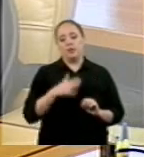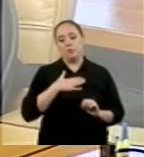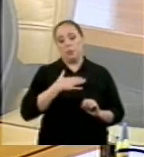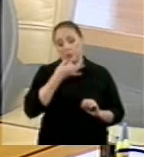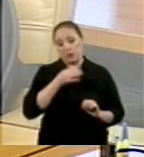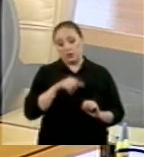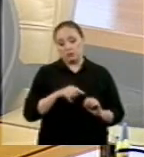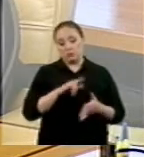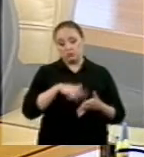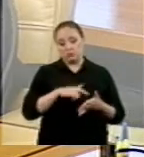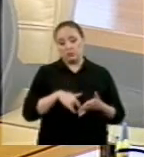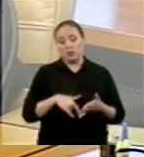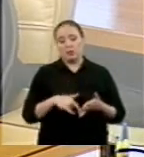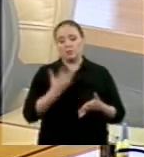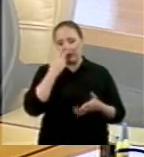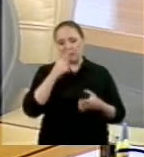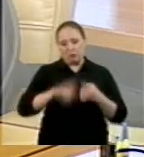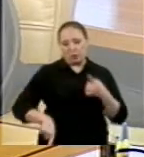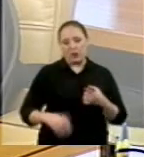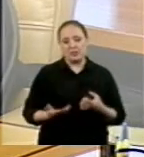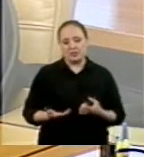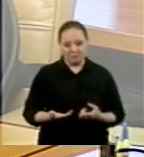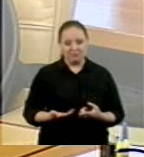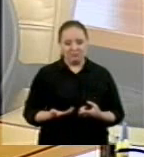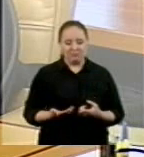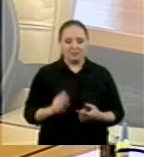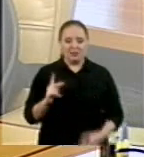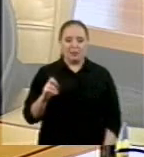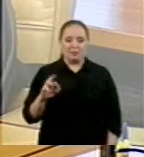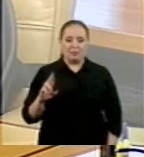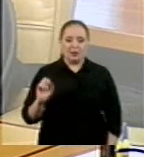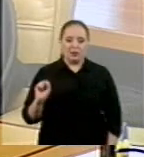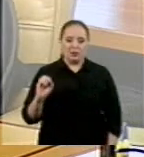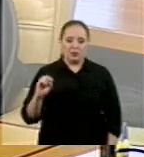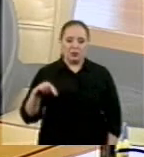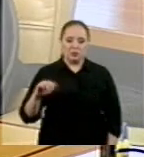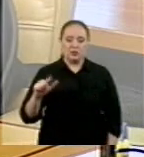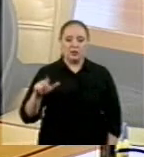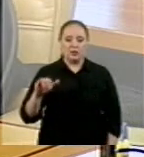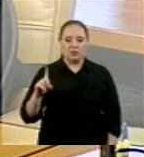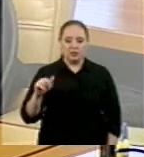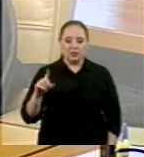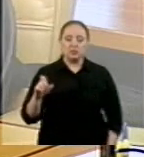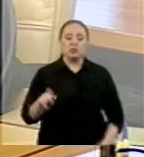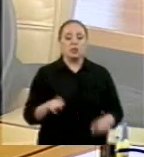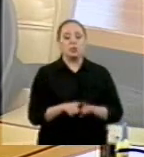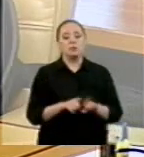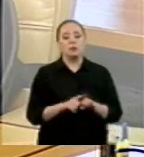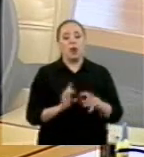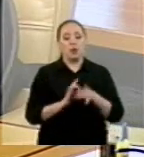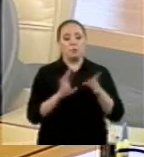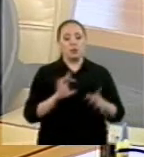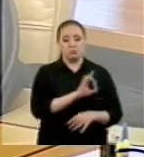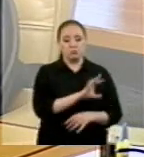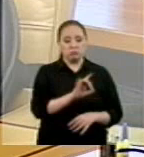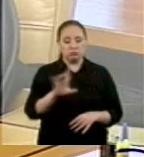ver, violação a esse elemento da personalidade e ao exercício da liberdade,